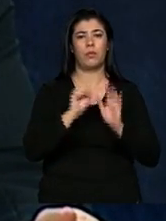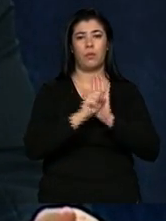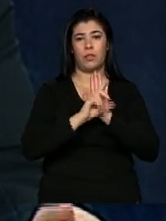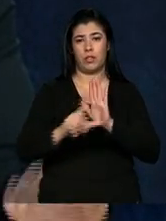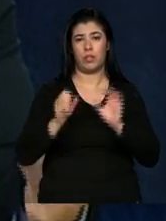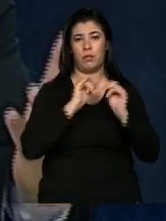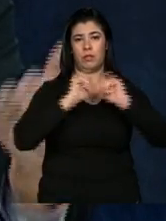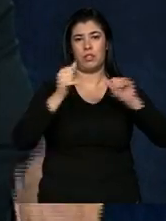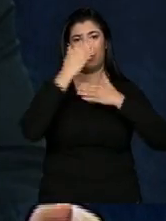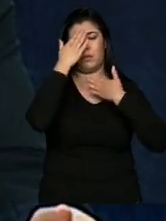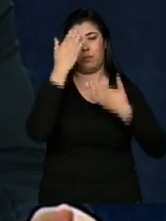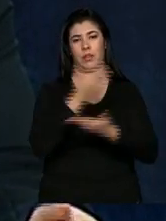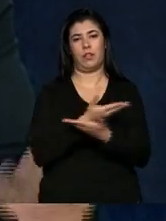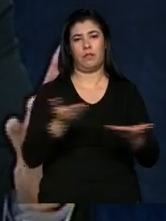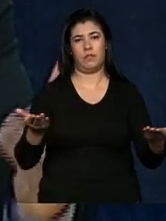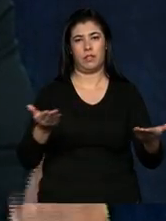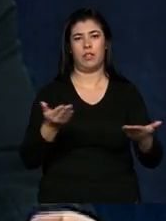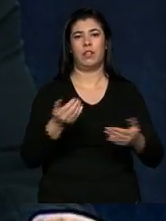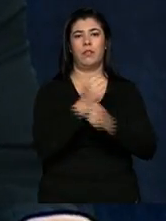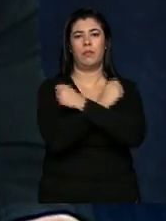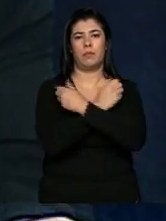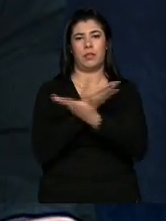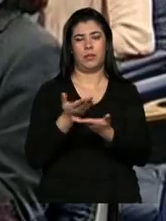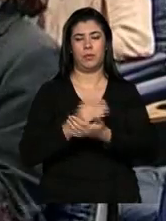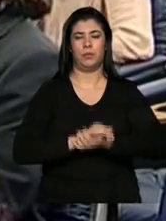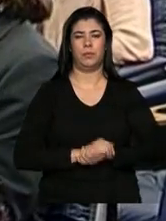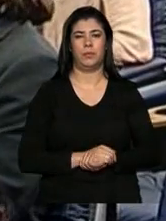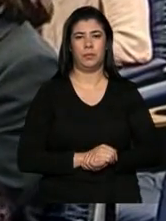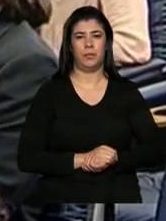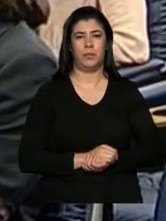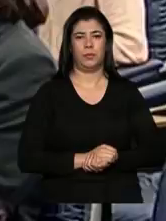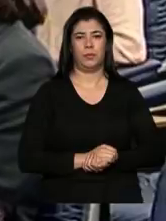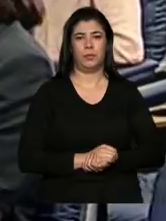lançamos aqui hoje muito obrigado e um abraço a